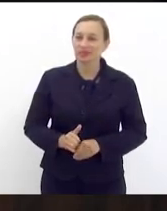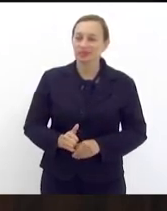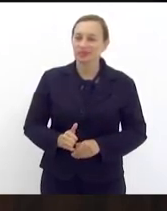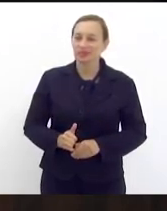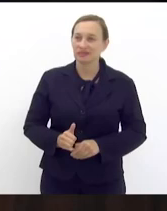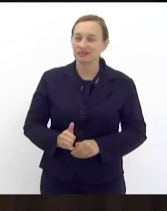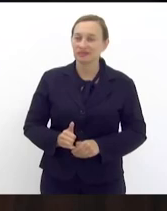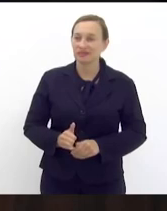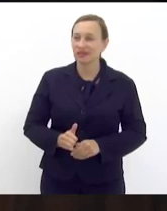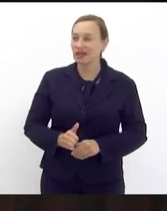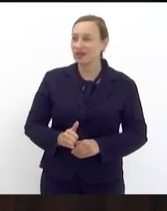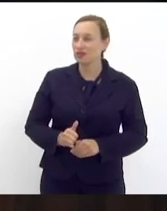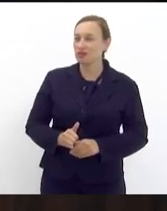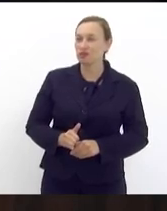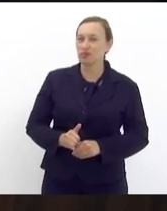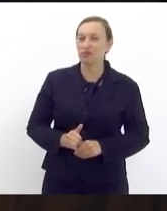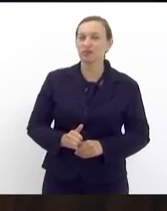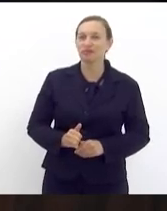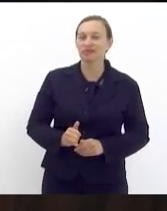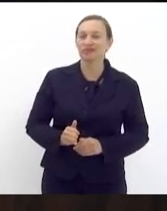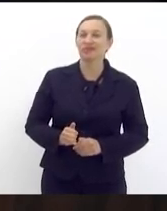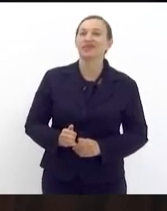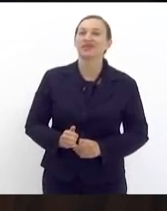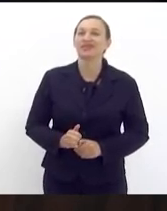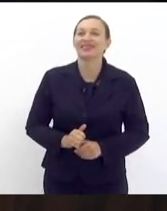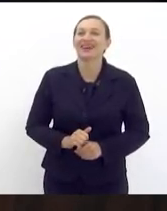uma das referências